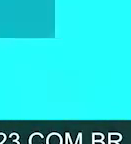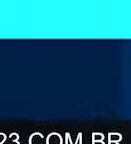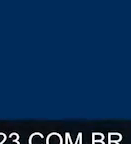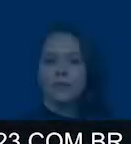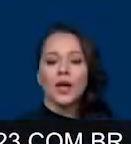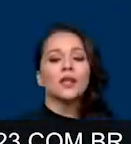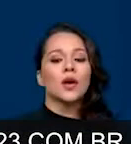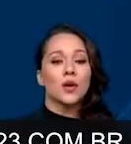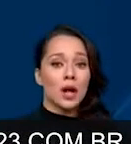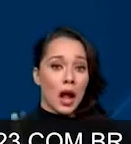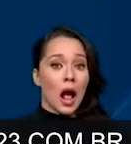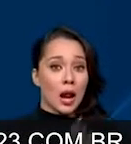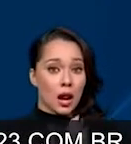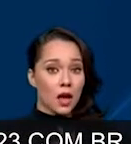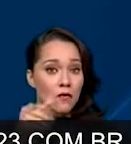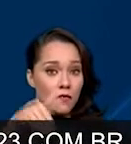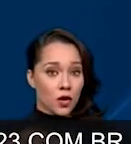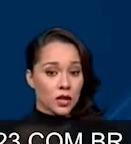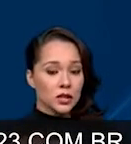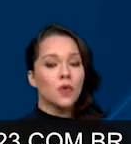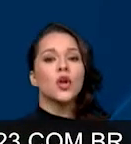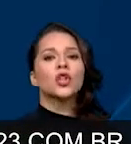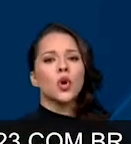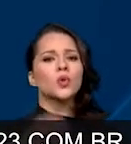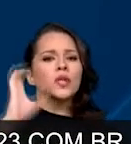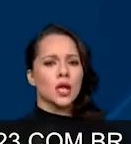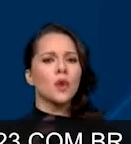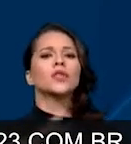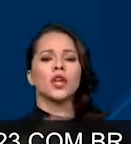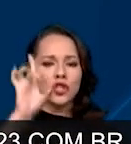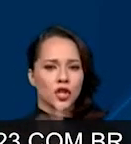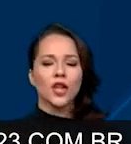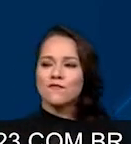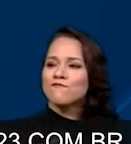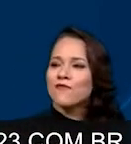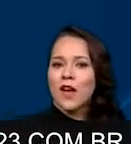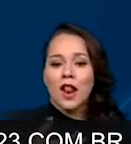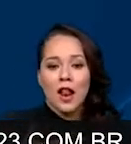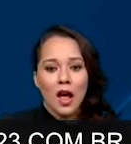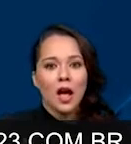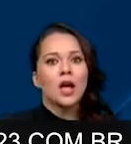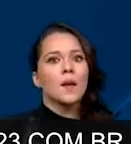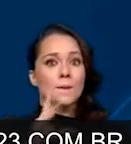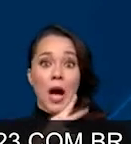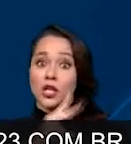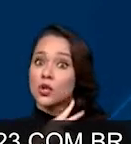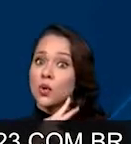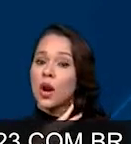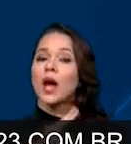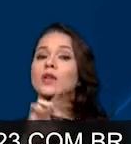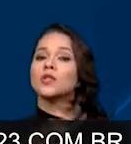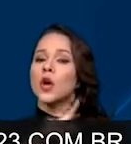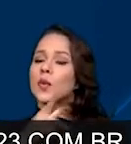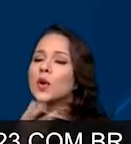De acordo com legislação eleitoral vigente, todo cidadão tem direito a se manifestar de maneira individual sobre